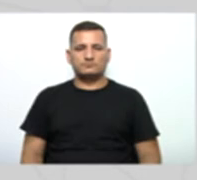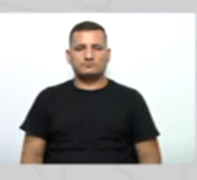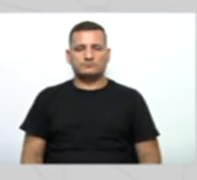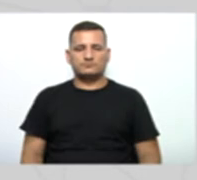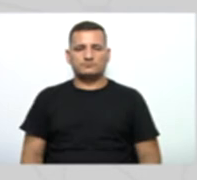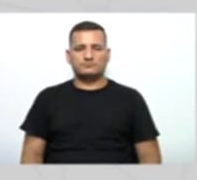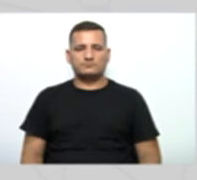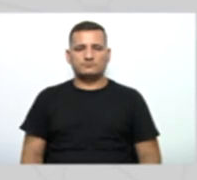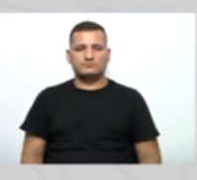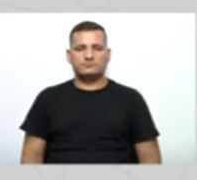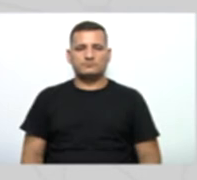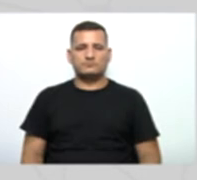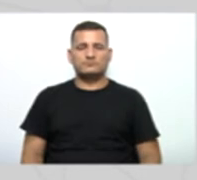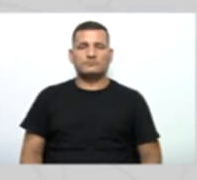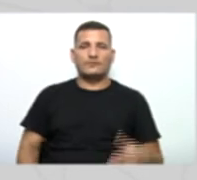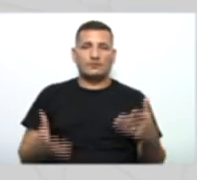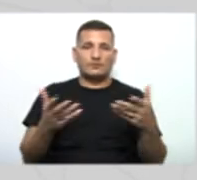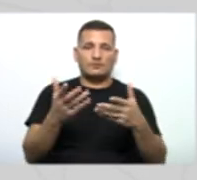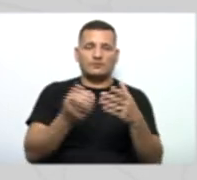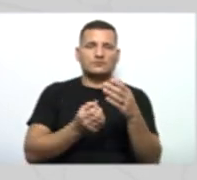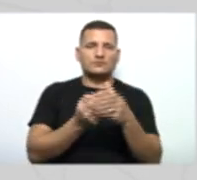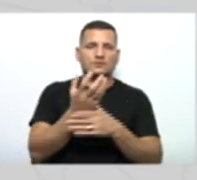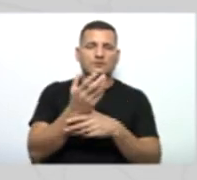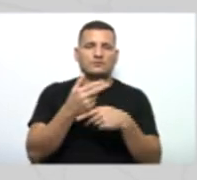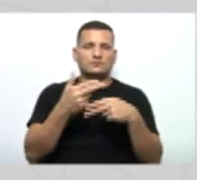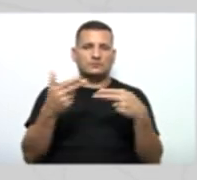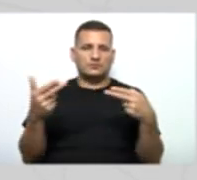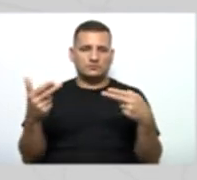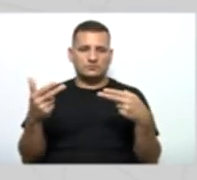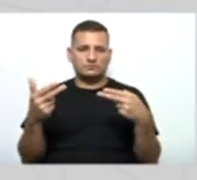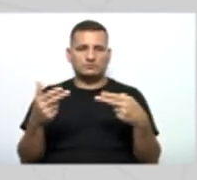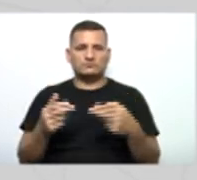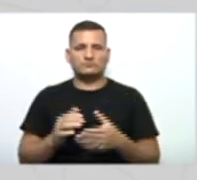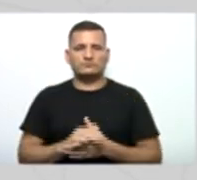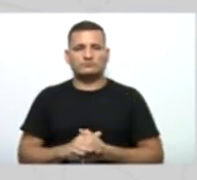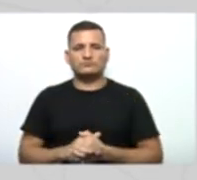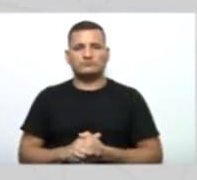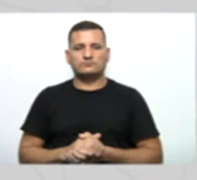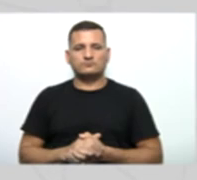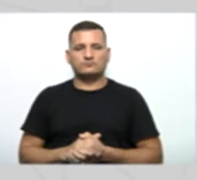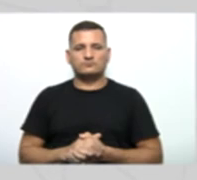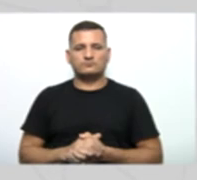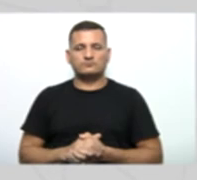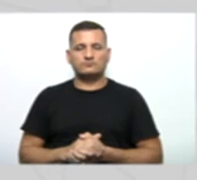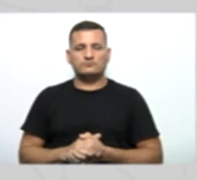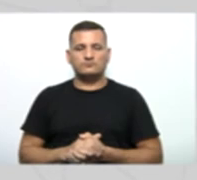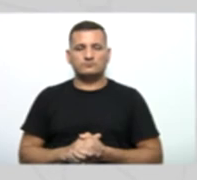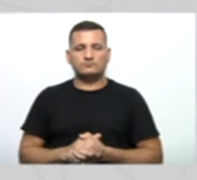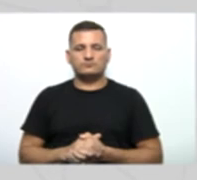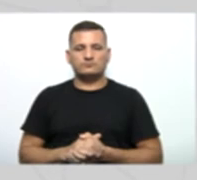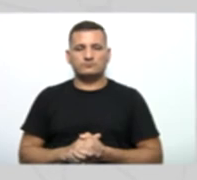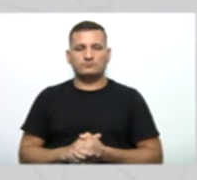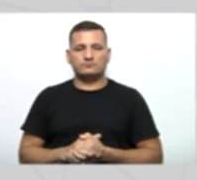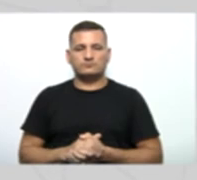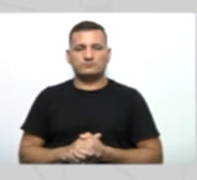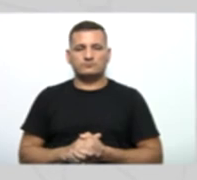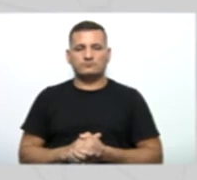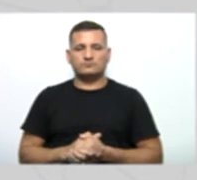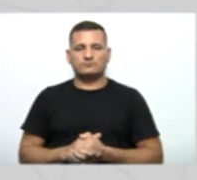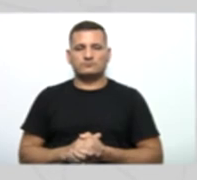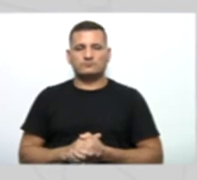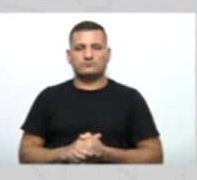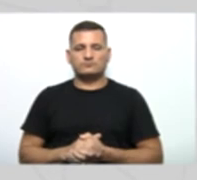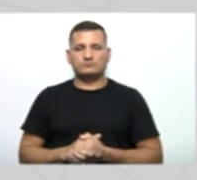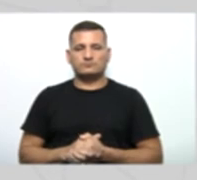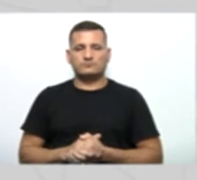agora instanciar um objeto que vai receber as características de uma pessoa. Aí você cria lá, ó, um objeto genérico chamado